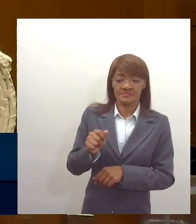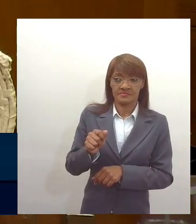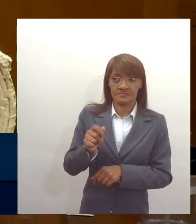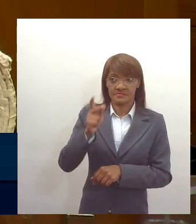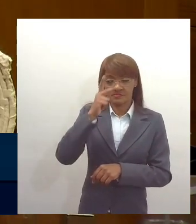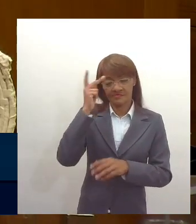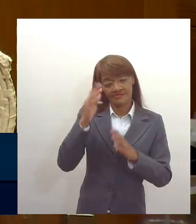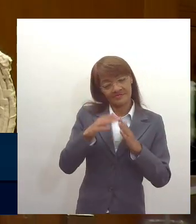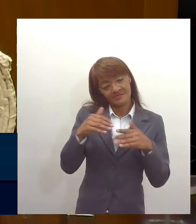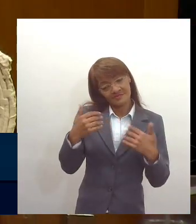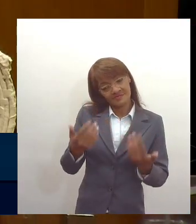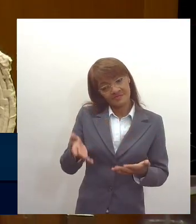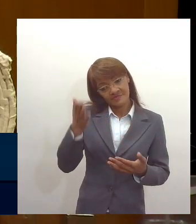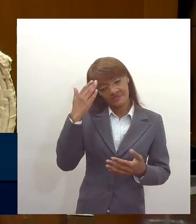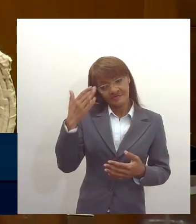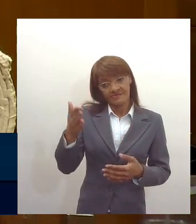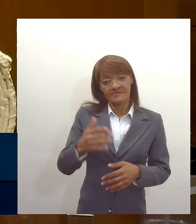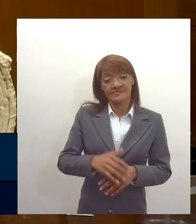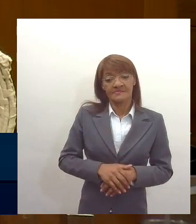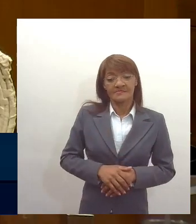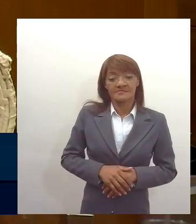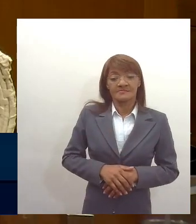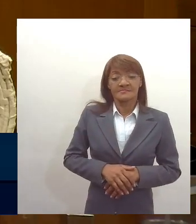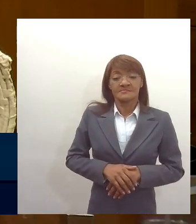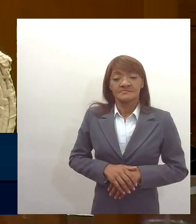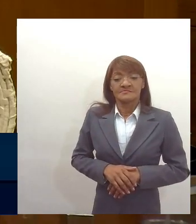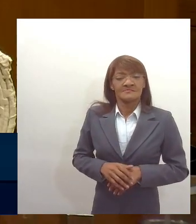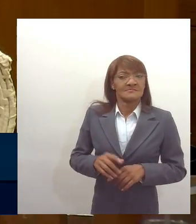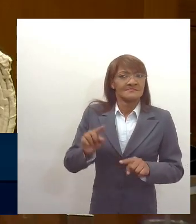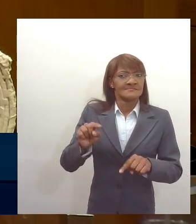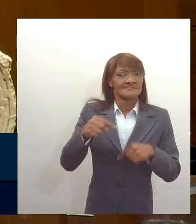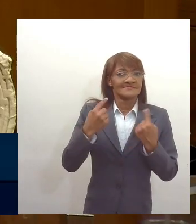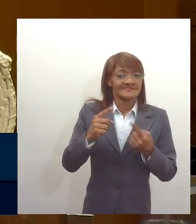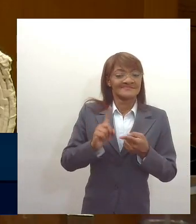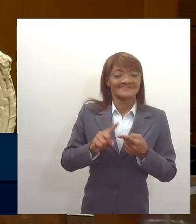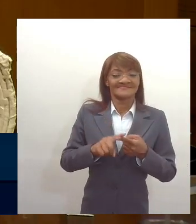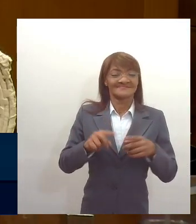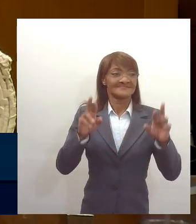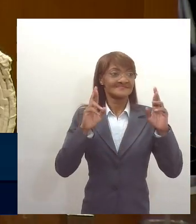essa provocação, e que espero que o senhor deu entrada, né, no